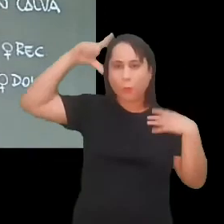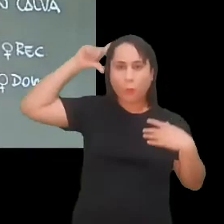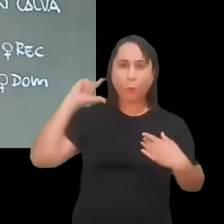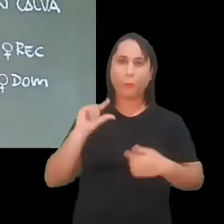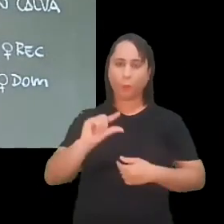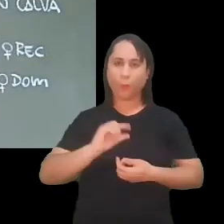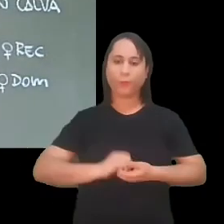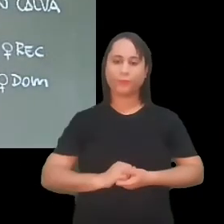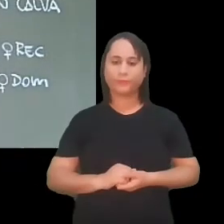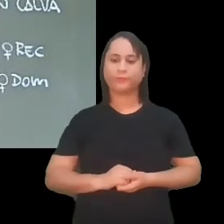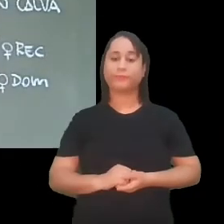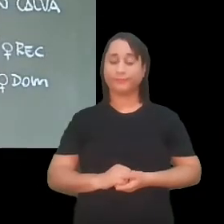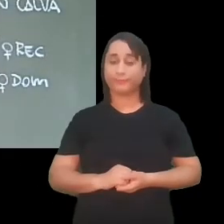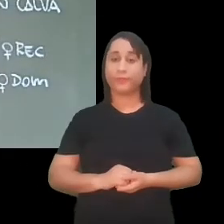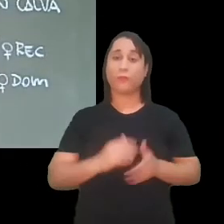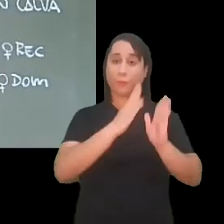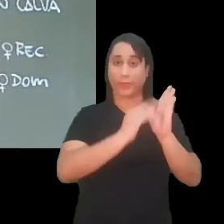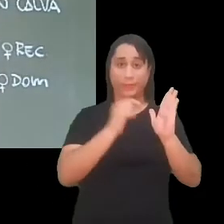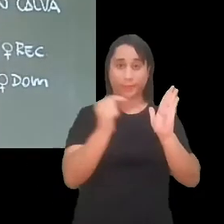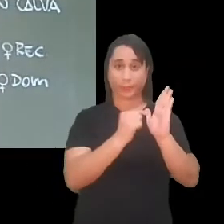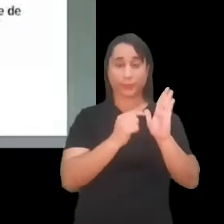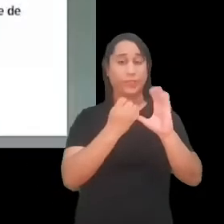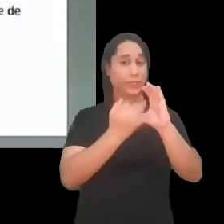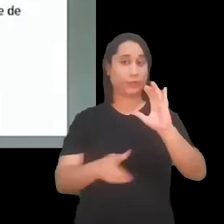calva. Beleza. Continuando.